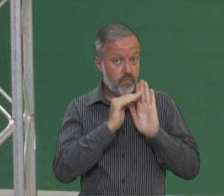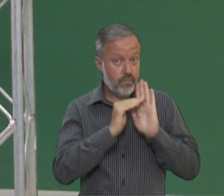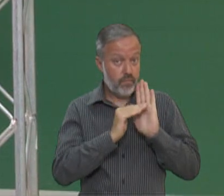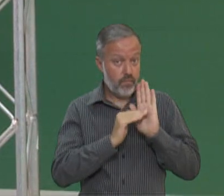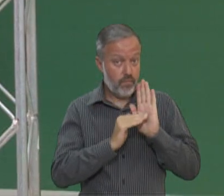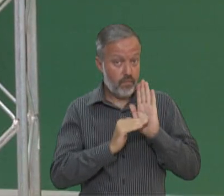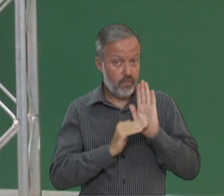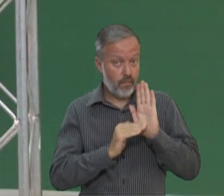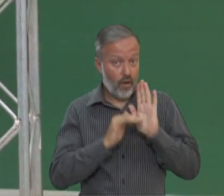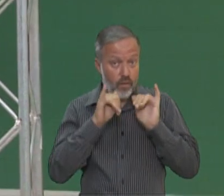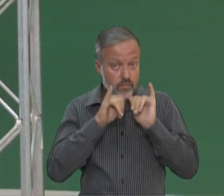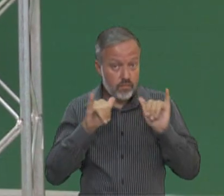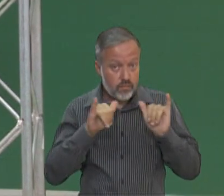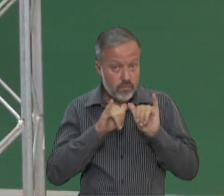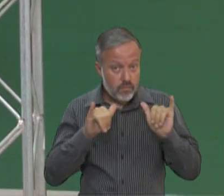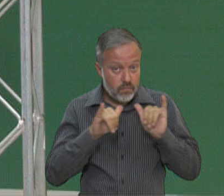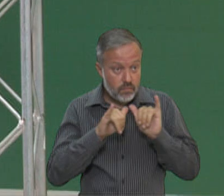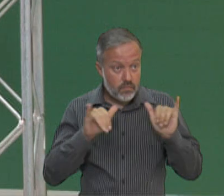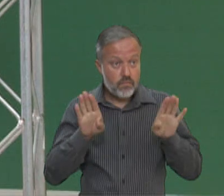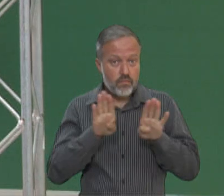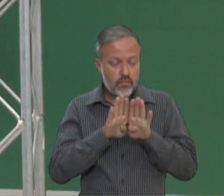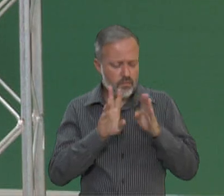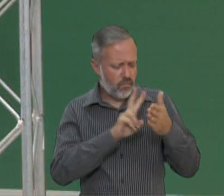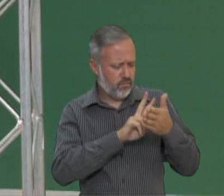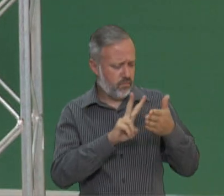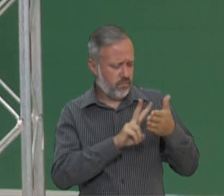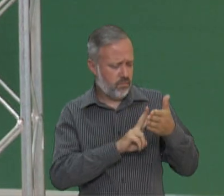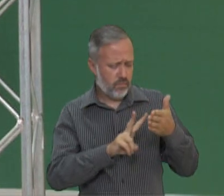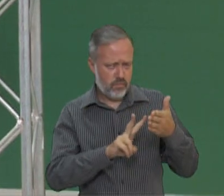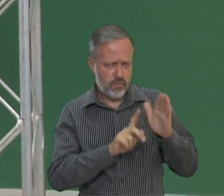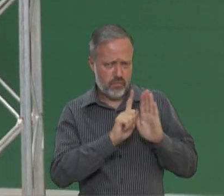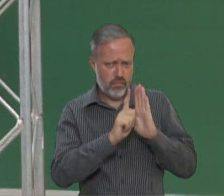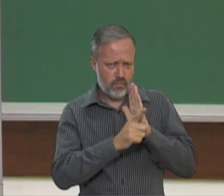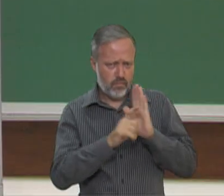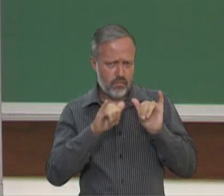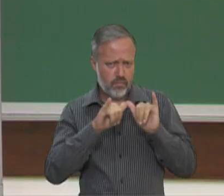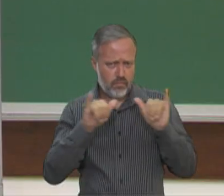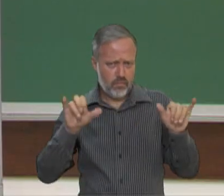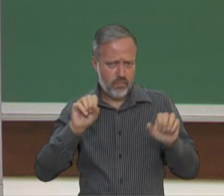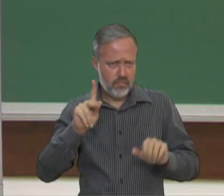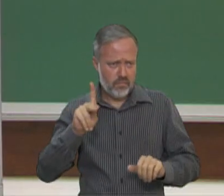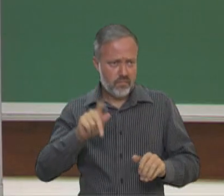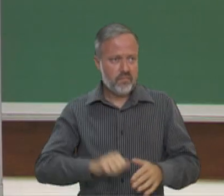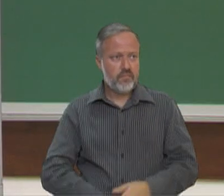gênero notícia, como também a análise desse gênero. Vale?